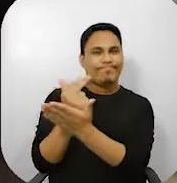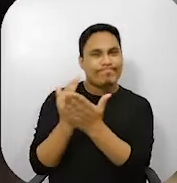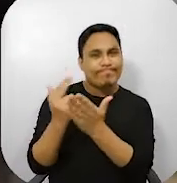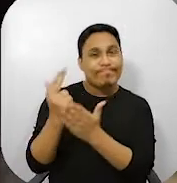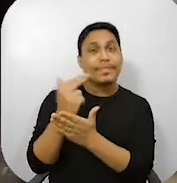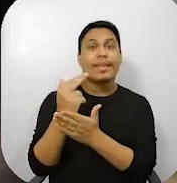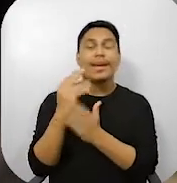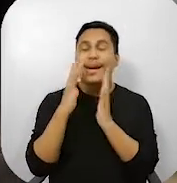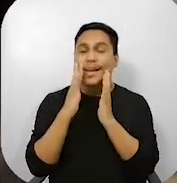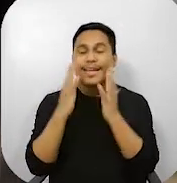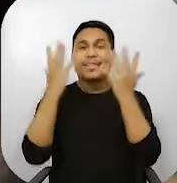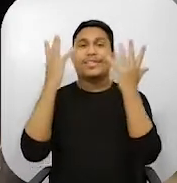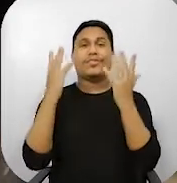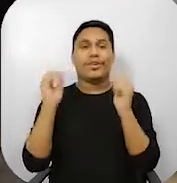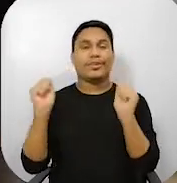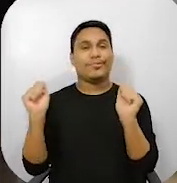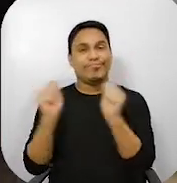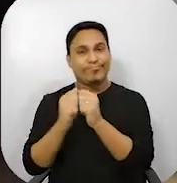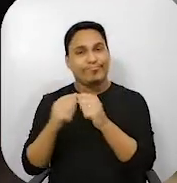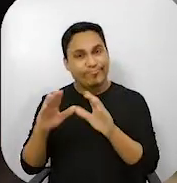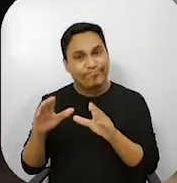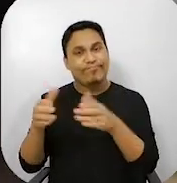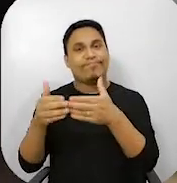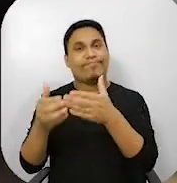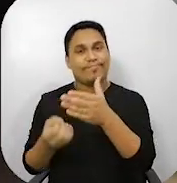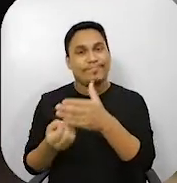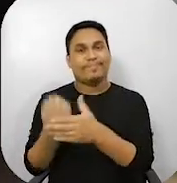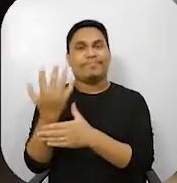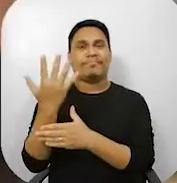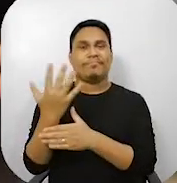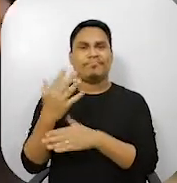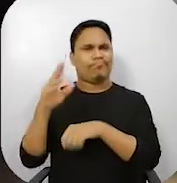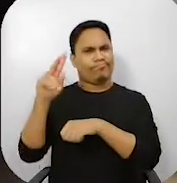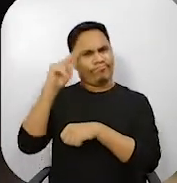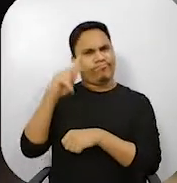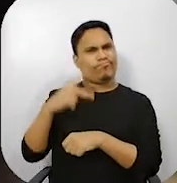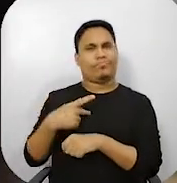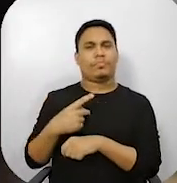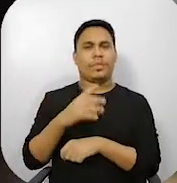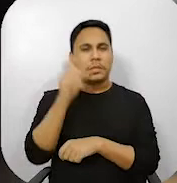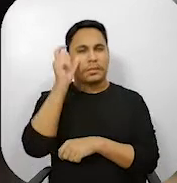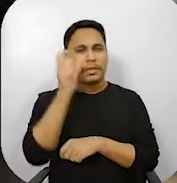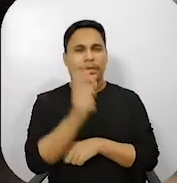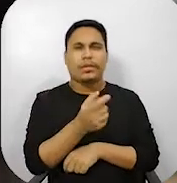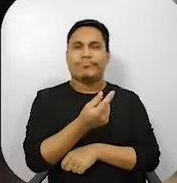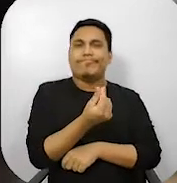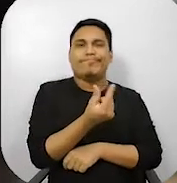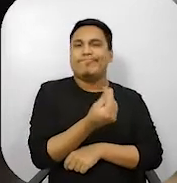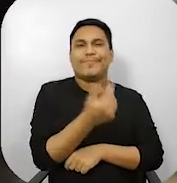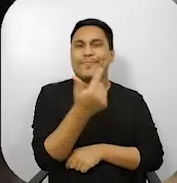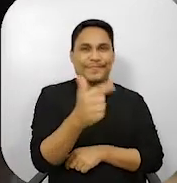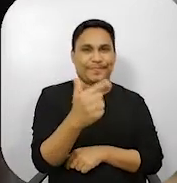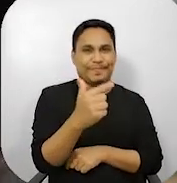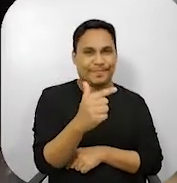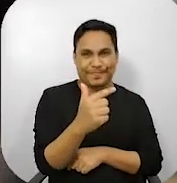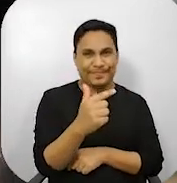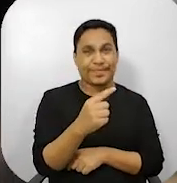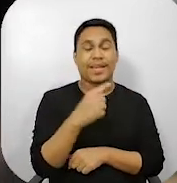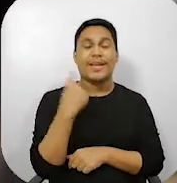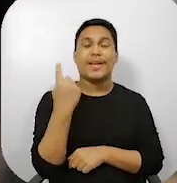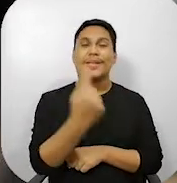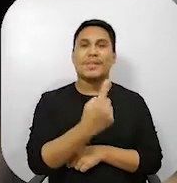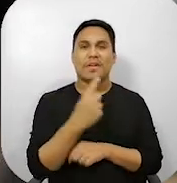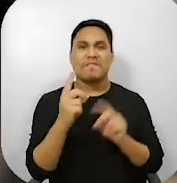resolveu fazer isso assim iniciativa própria sem nenhum interesse financeiro né de